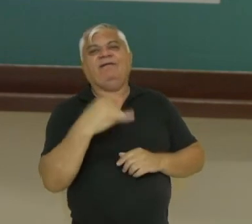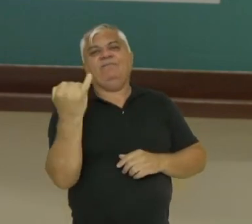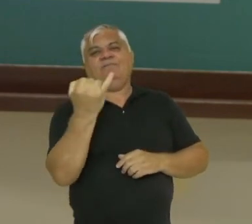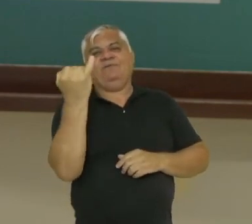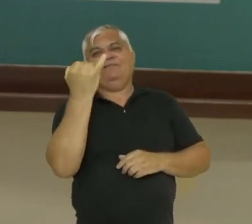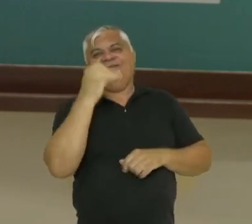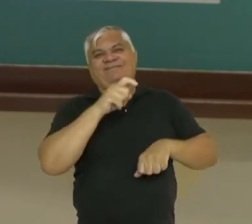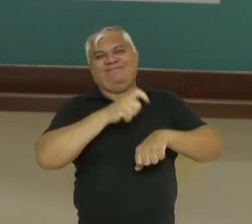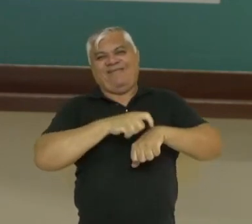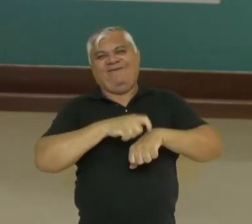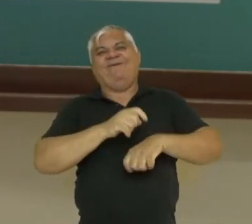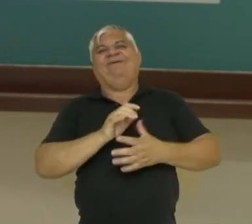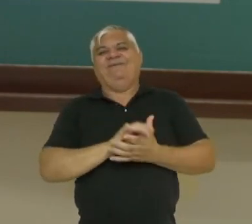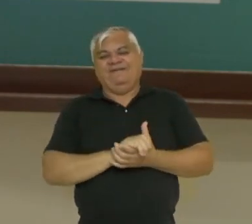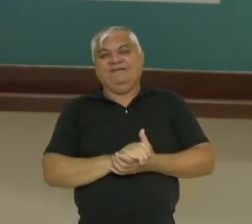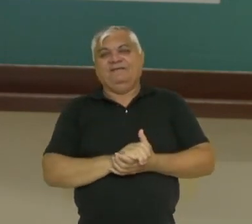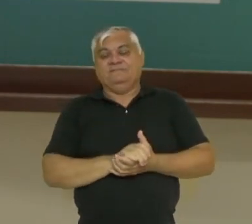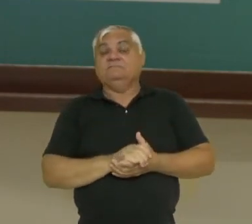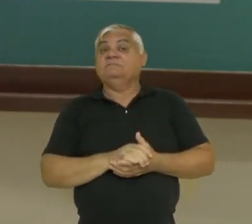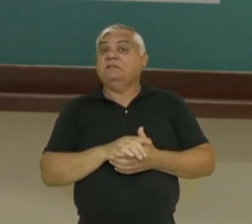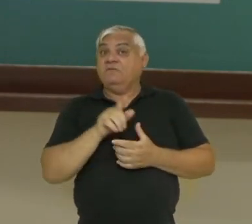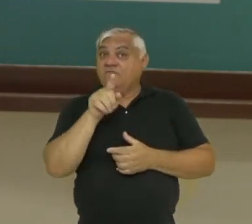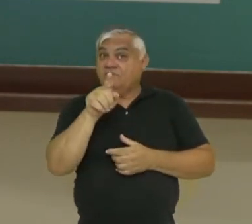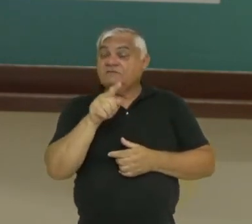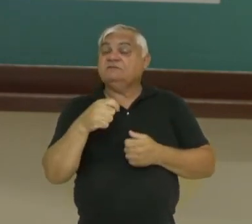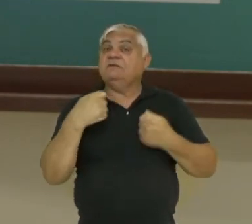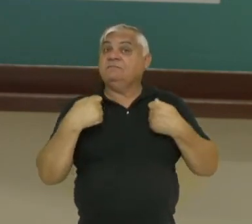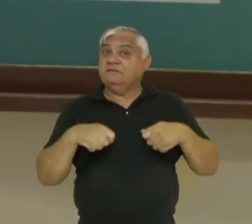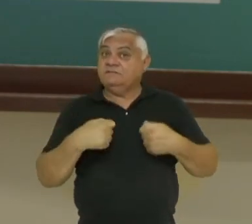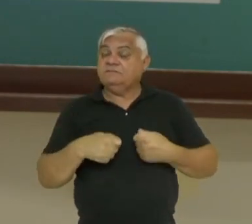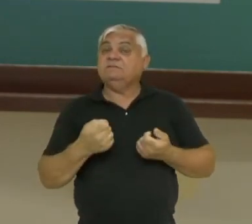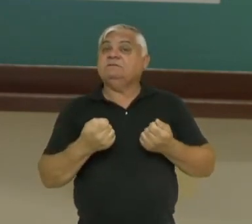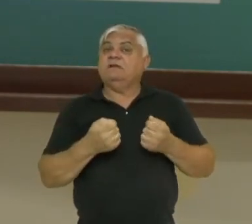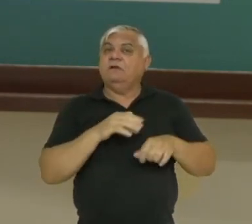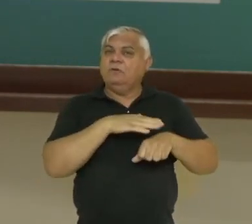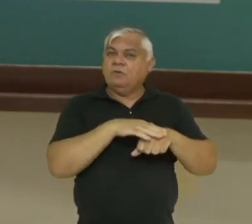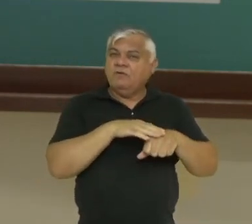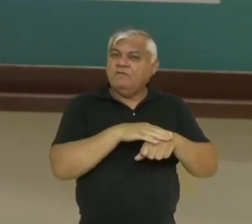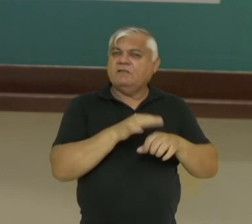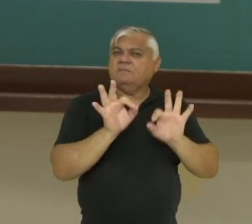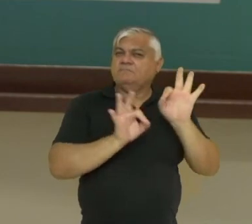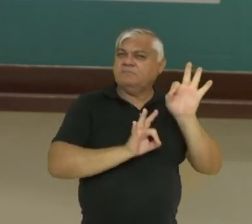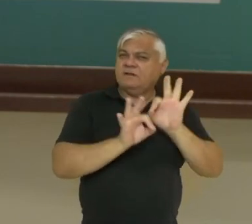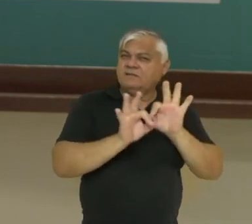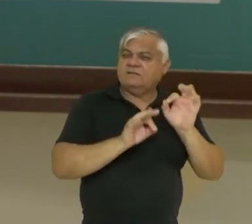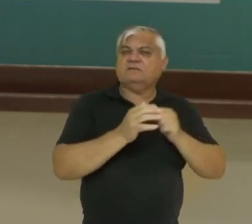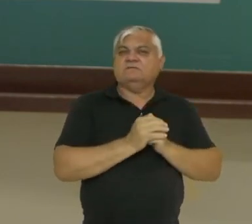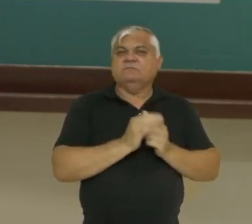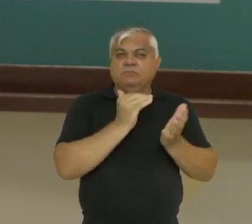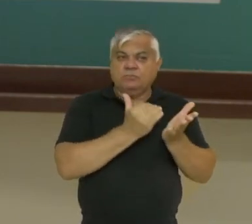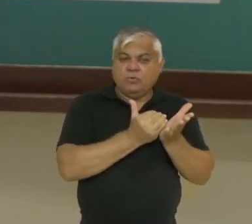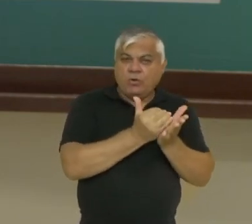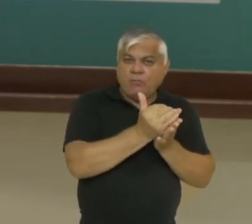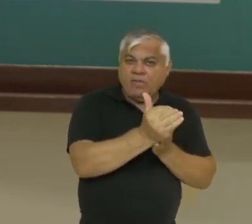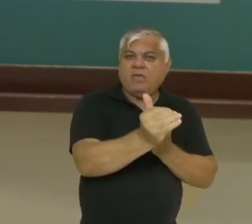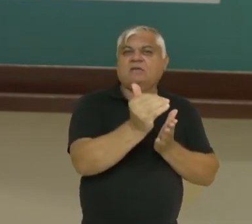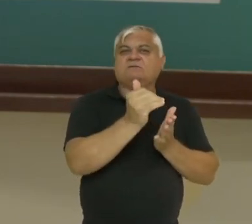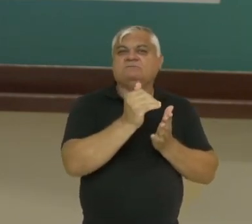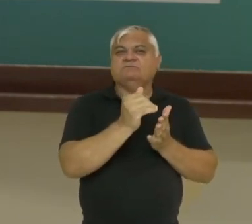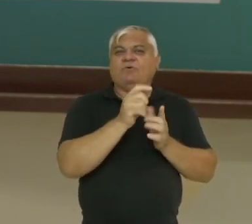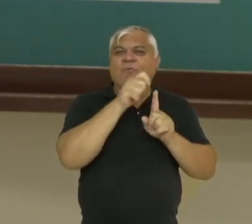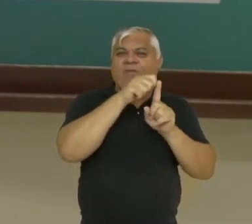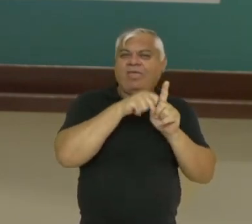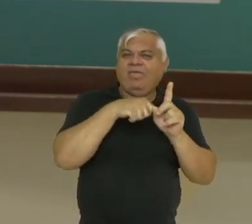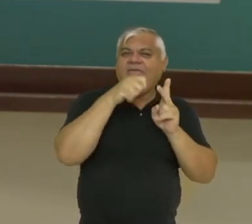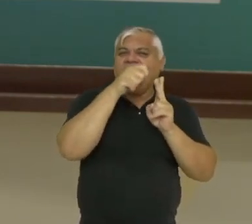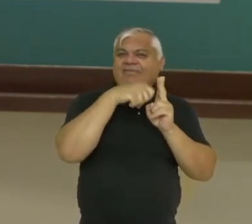de extrema importância. Então é muito importante que você planeje, né? Desde o começo. Tente planejar a sua